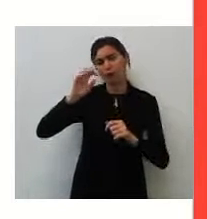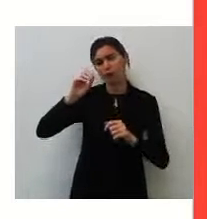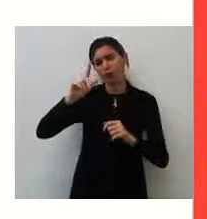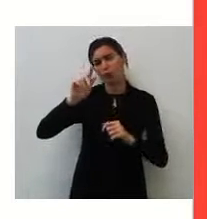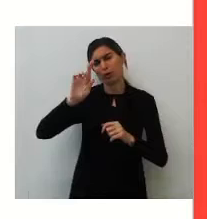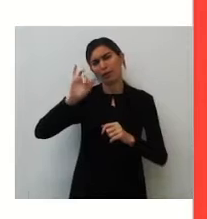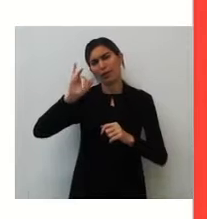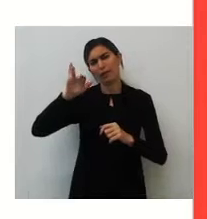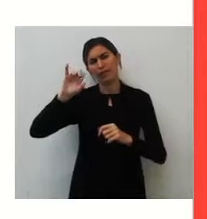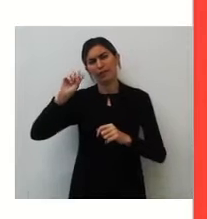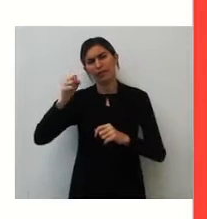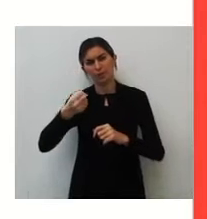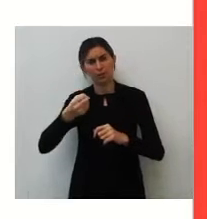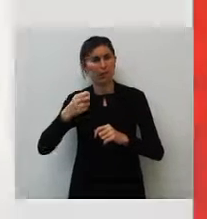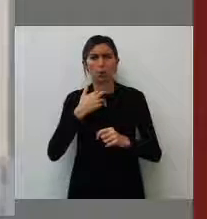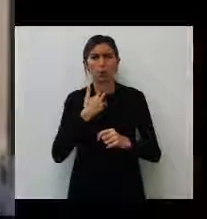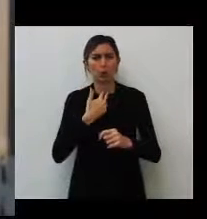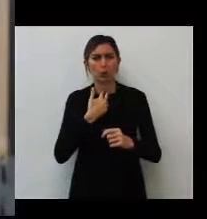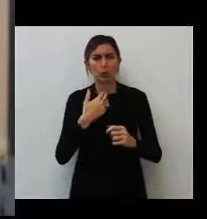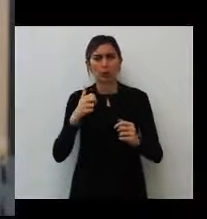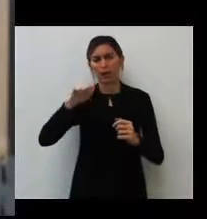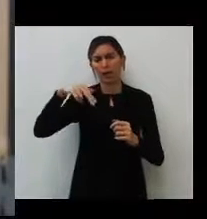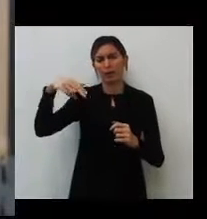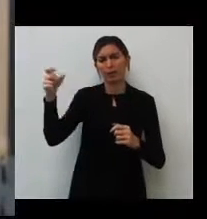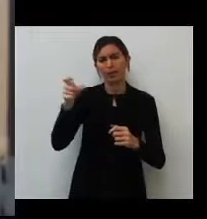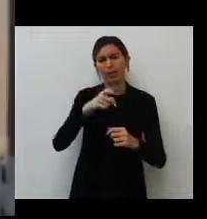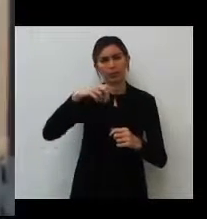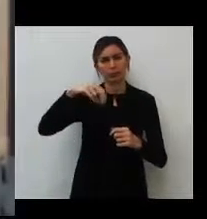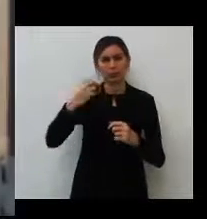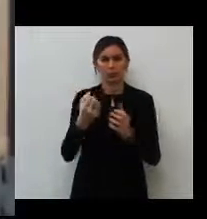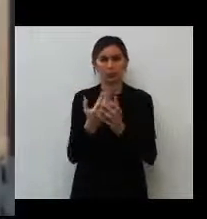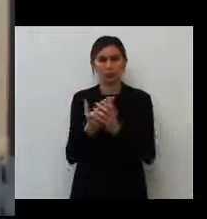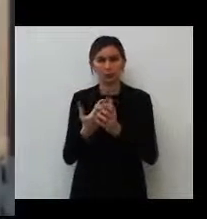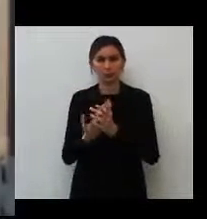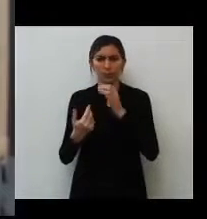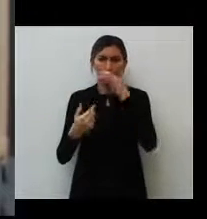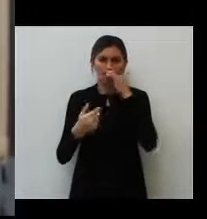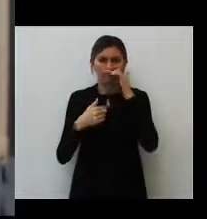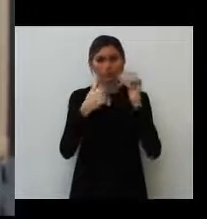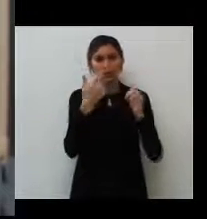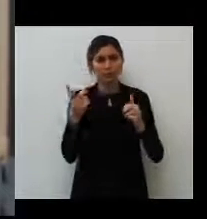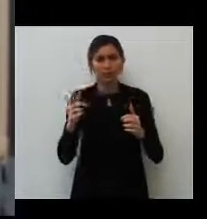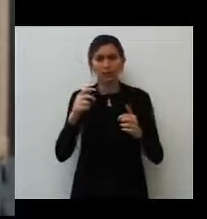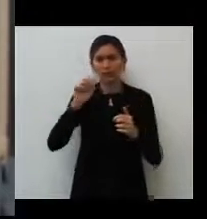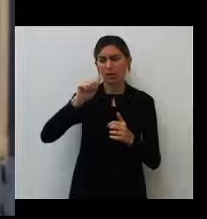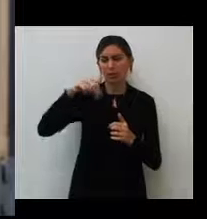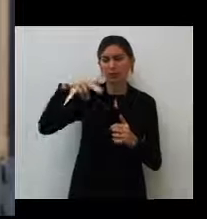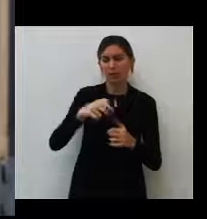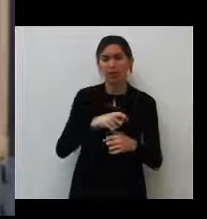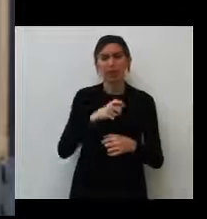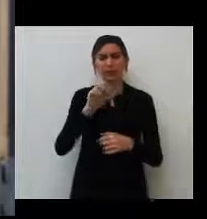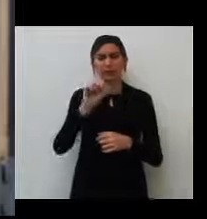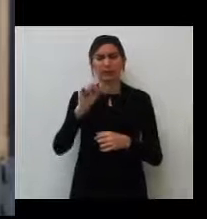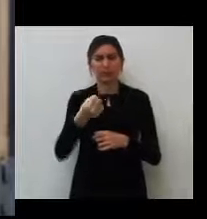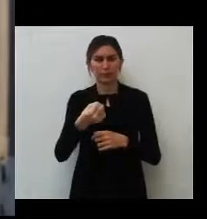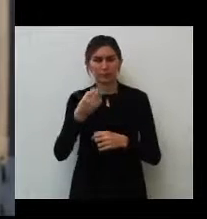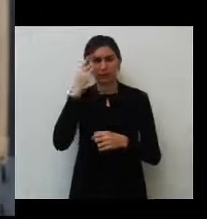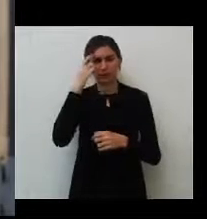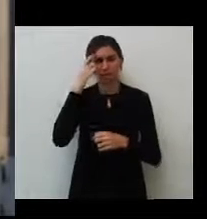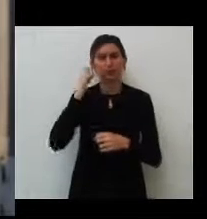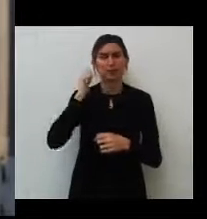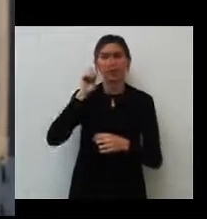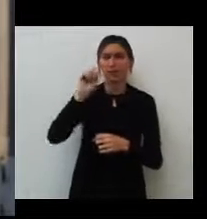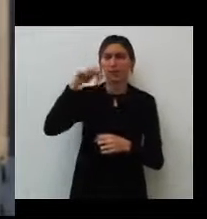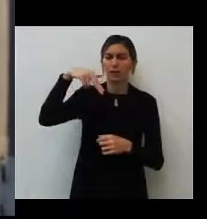não podem ser anexos não é isso as fotografias são anexas estão